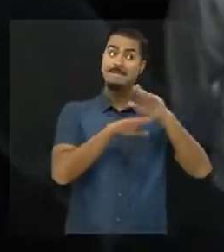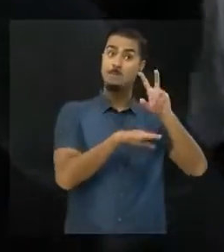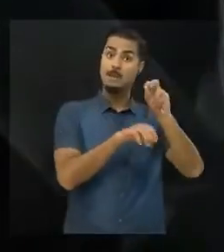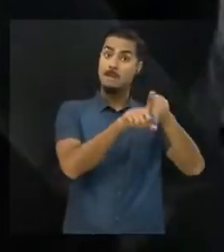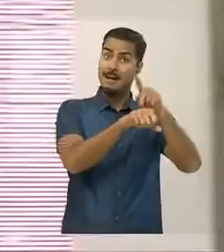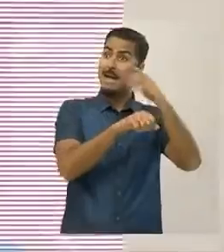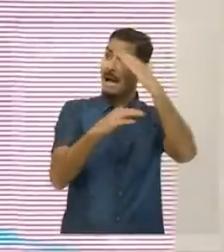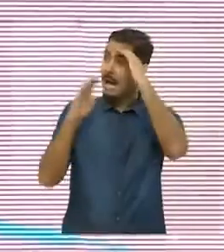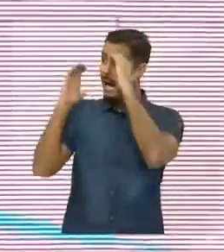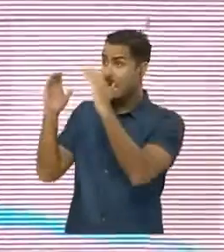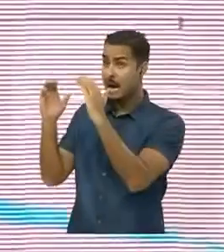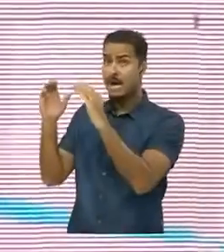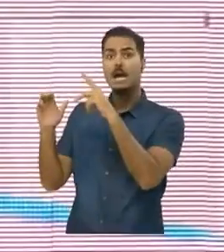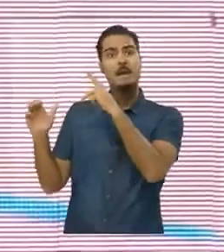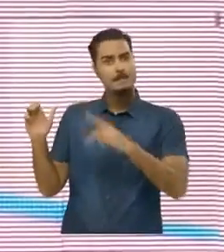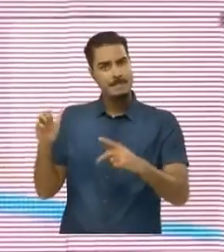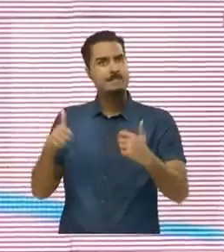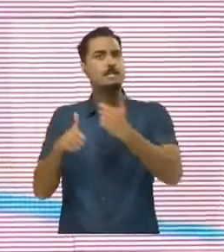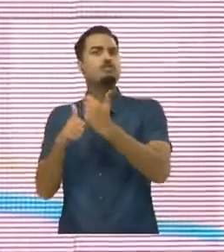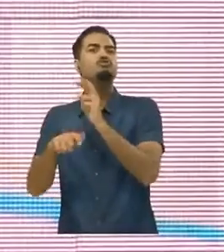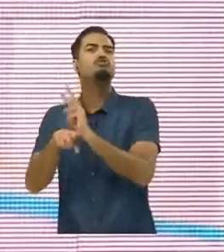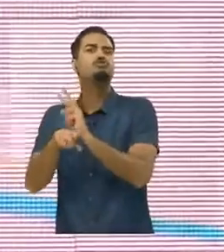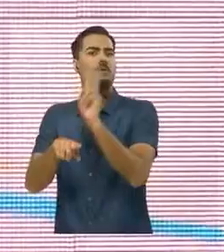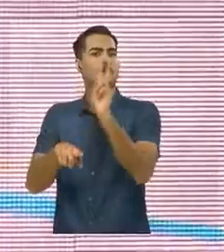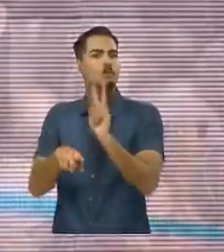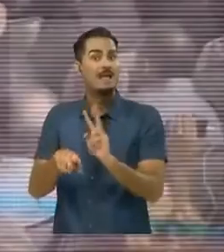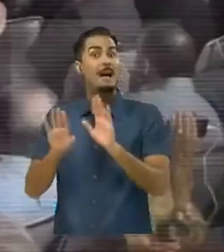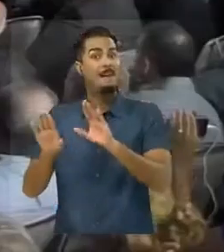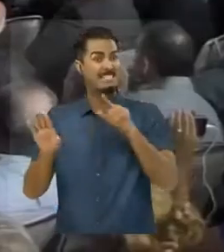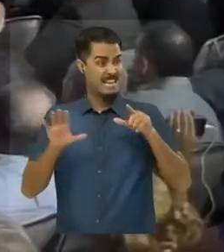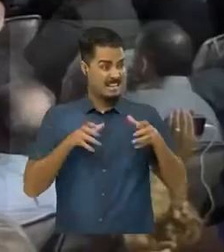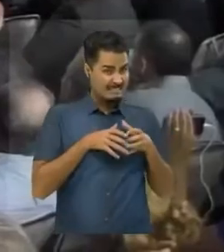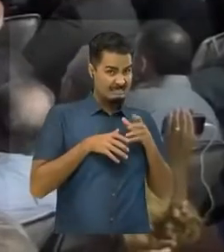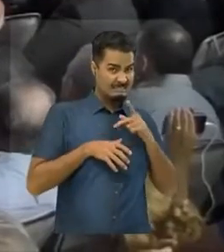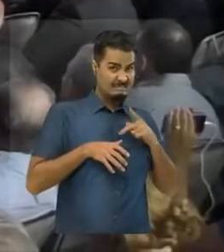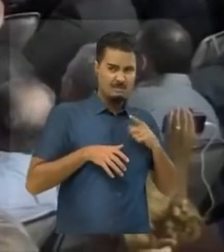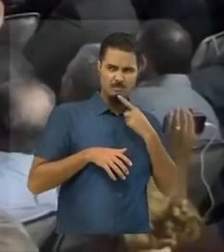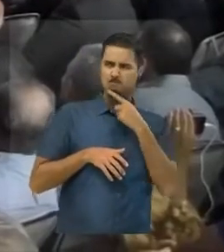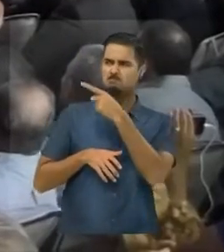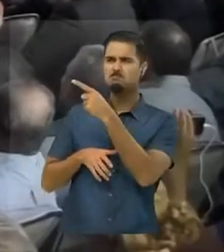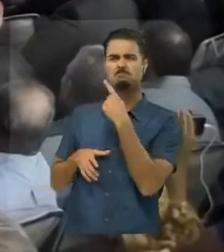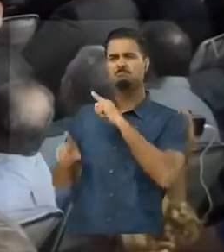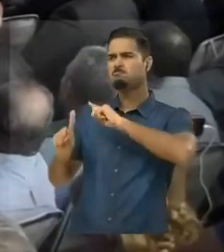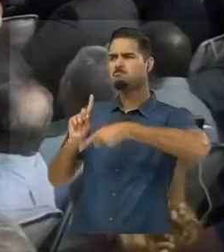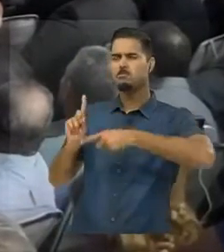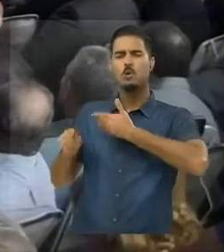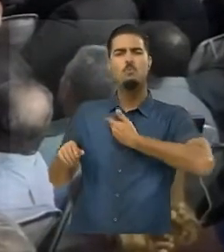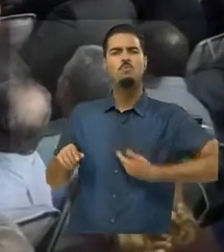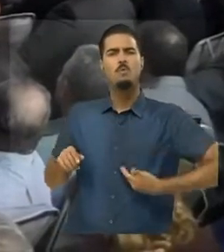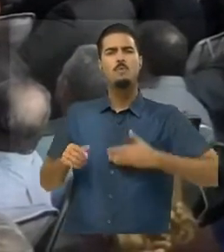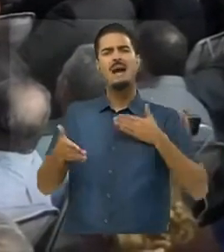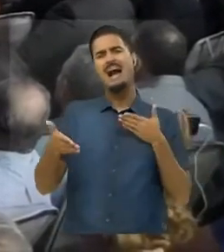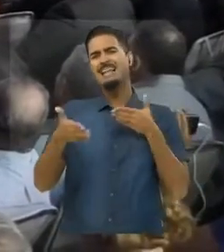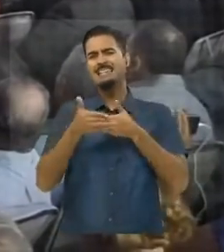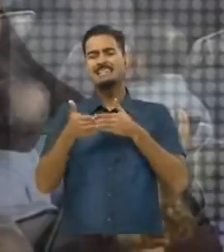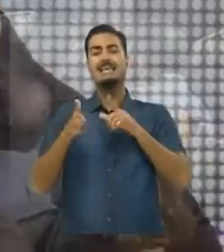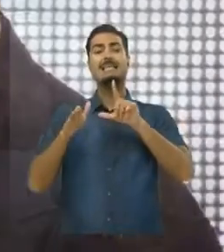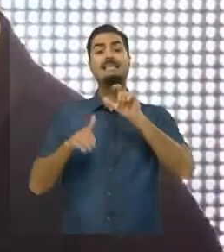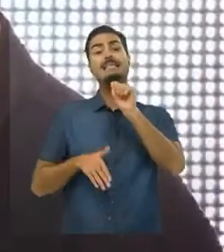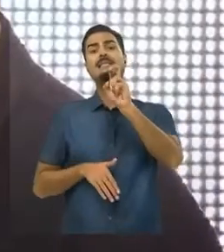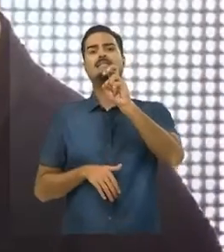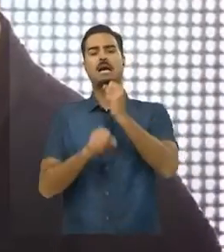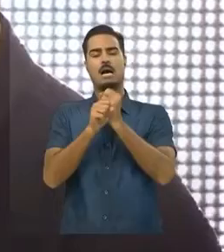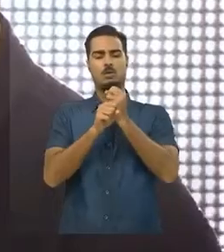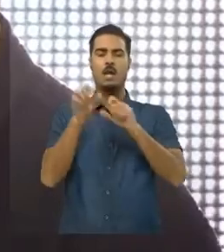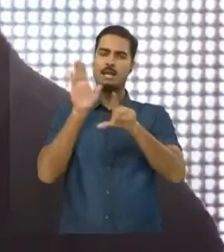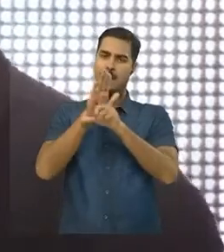50 países como presidente interino da Venezuela, foi banido de cargos públicos pelo prazo máximo da lei, 15 anos.